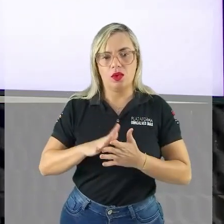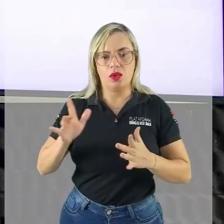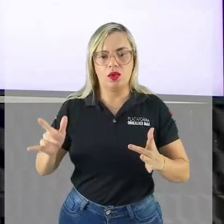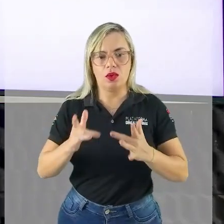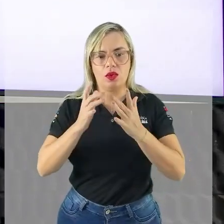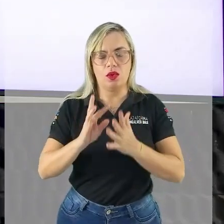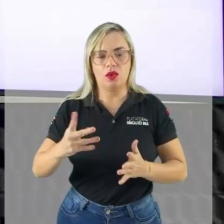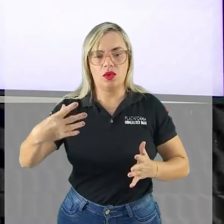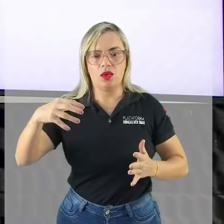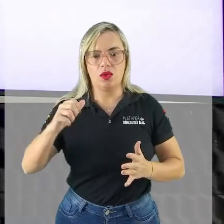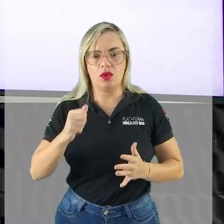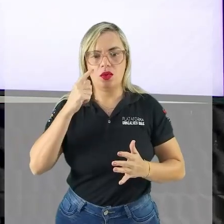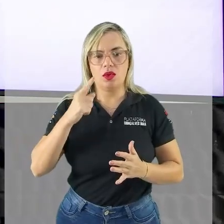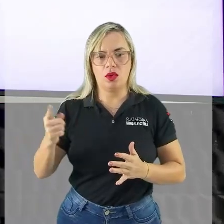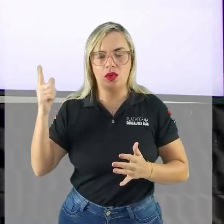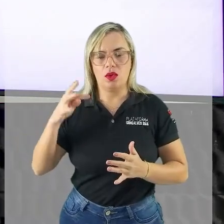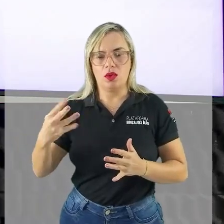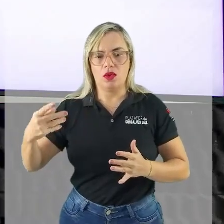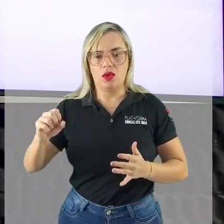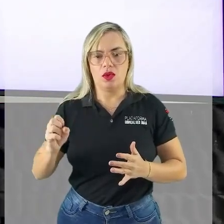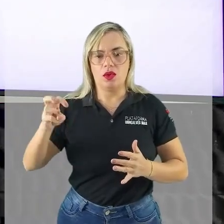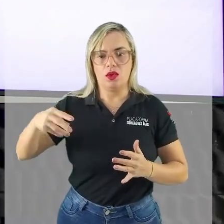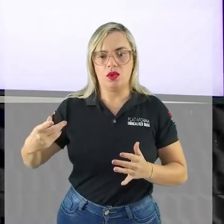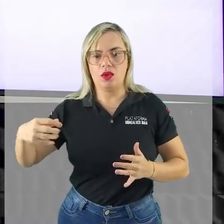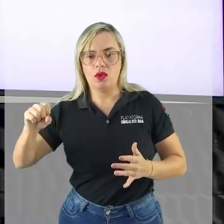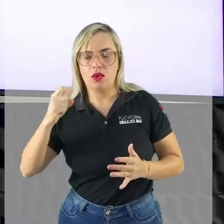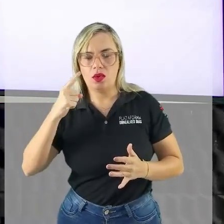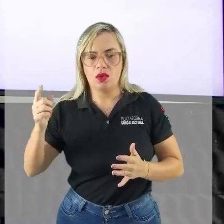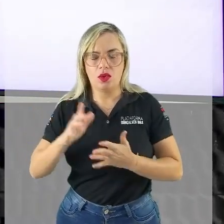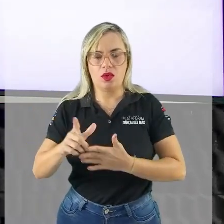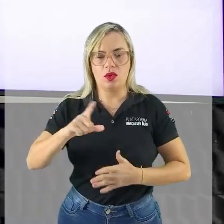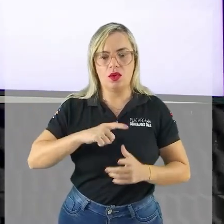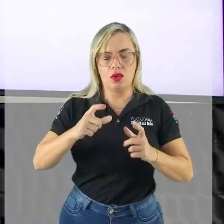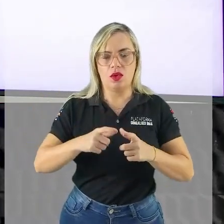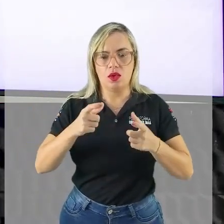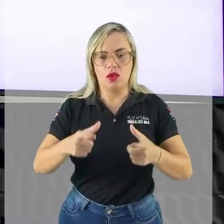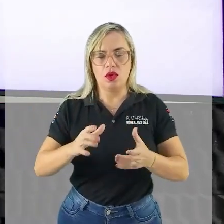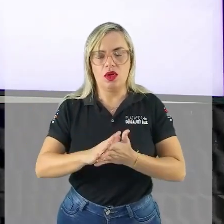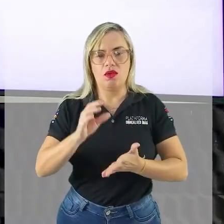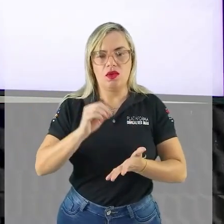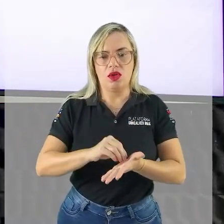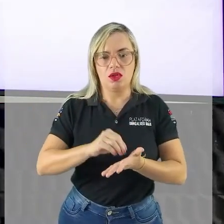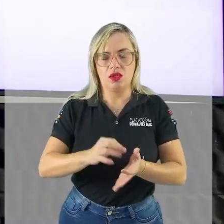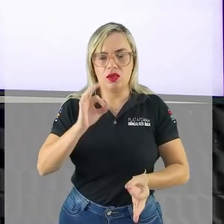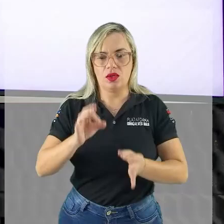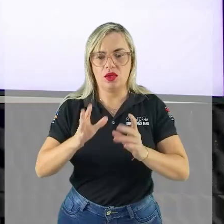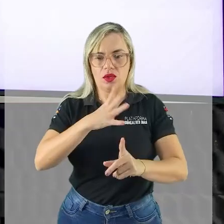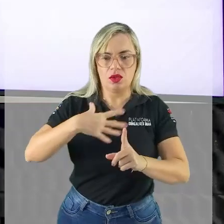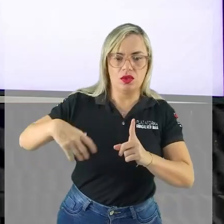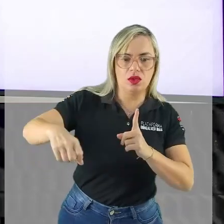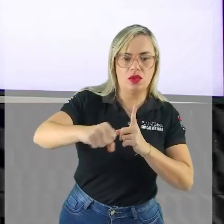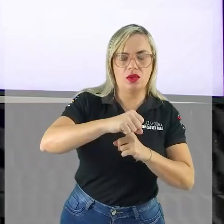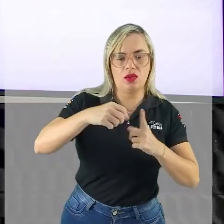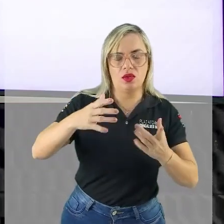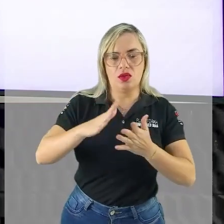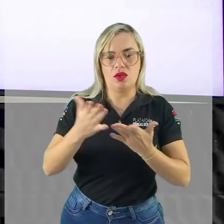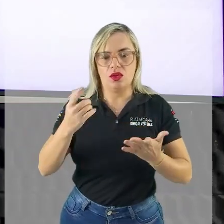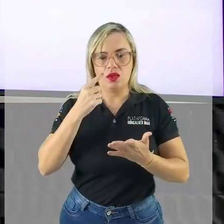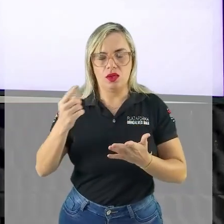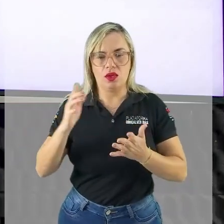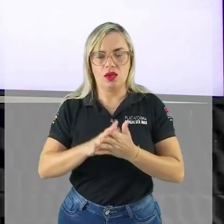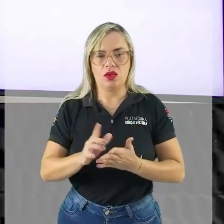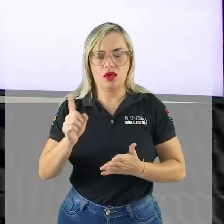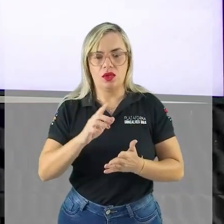Utopia, de Thomas More, né? A existência de lugar onde as injustiças sociais não se consolidam. Isso é